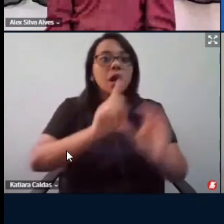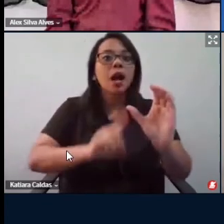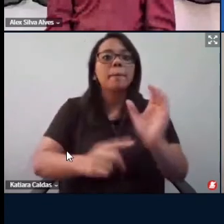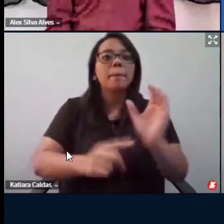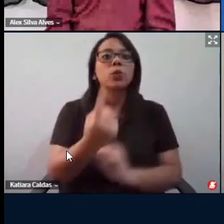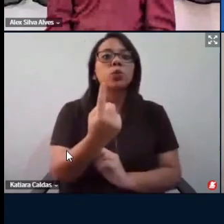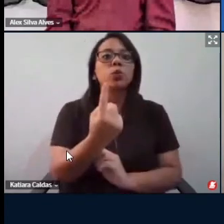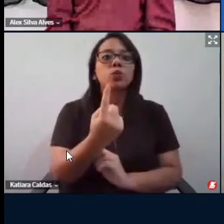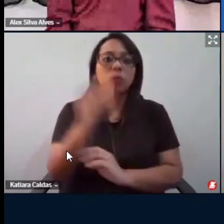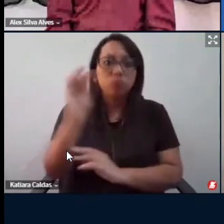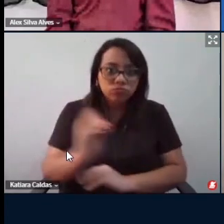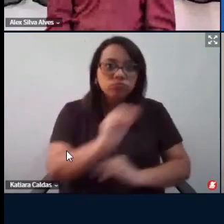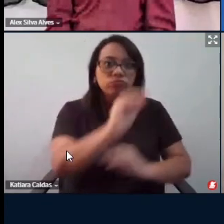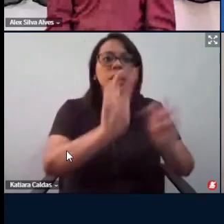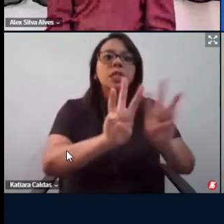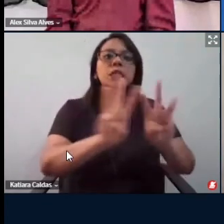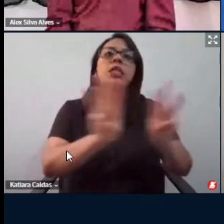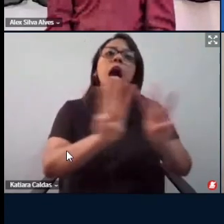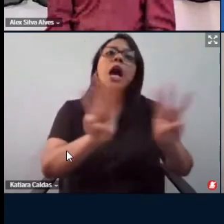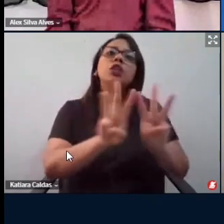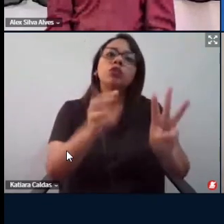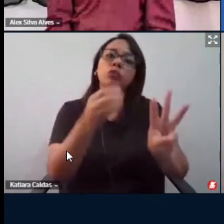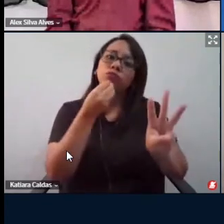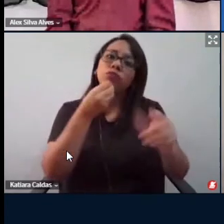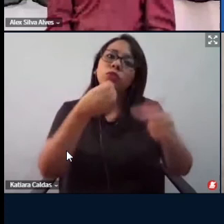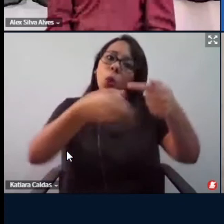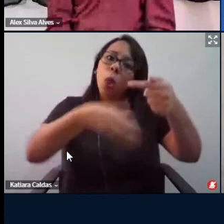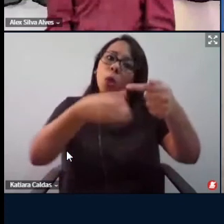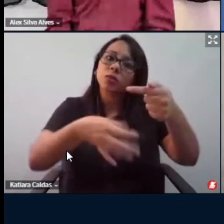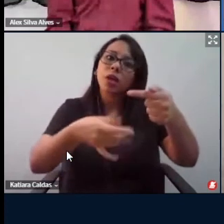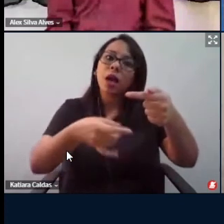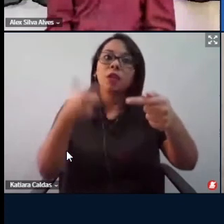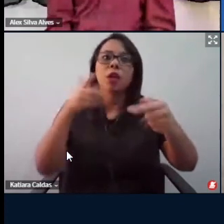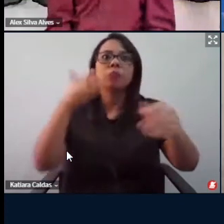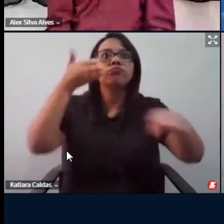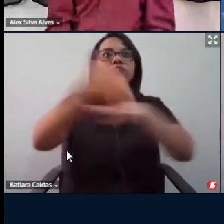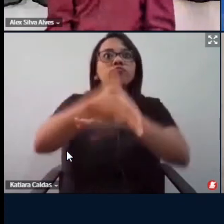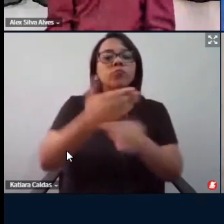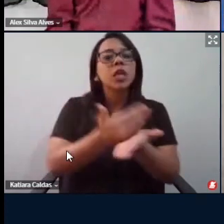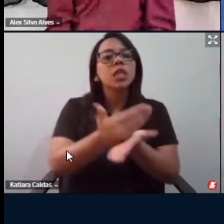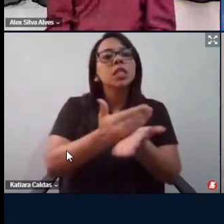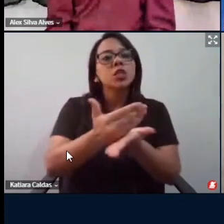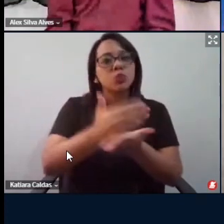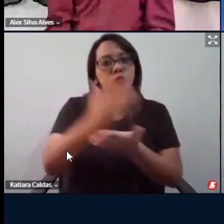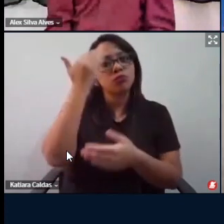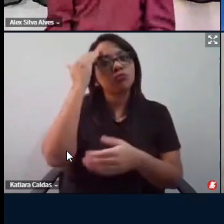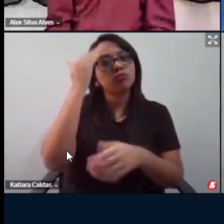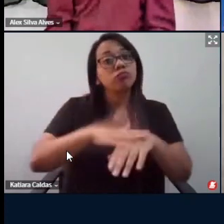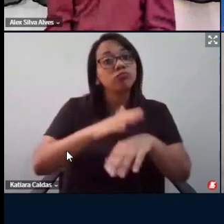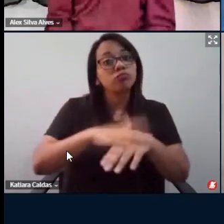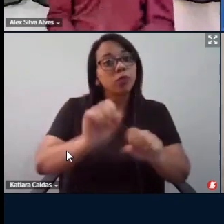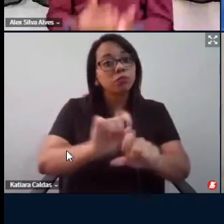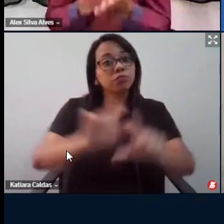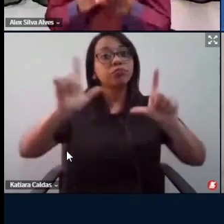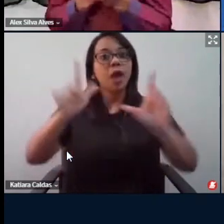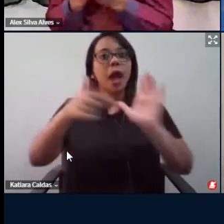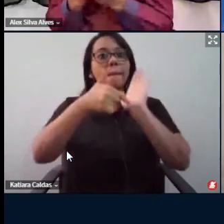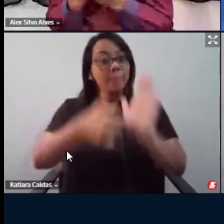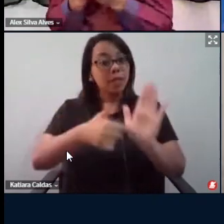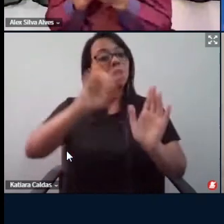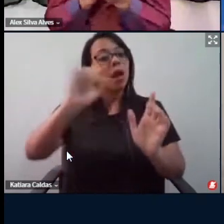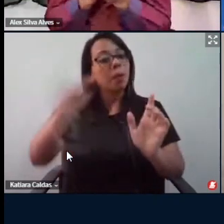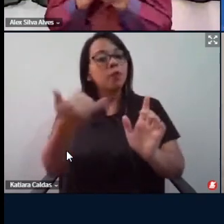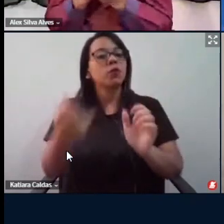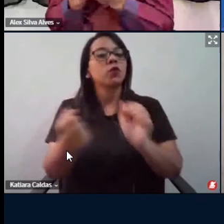não poderia colocar o site do glossário para a gente já acessar já no início, né, na hora de apresentar, né, que vai